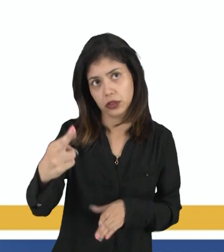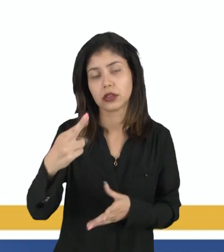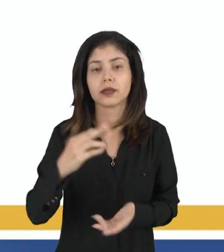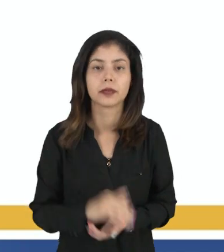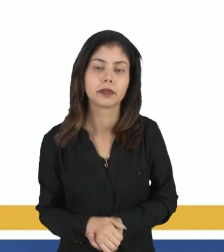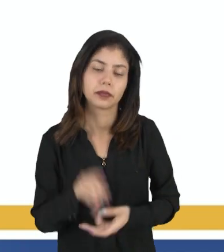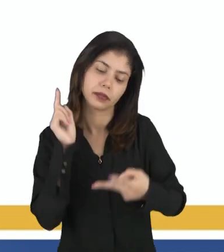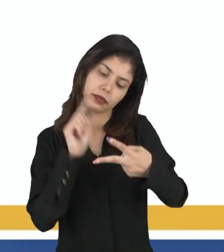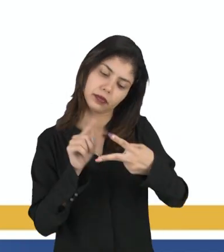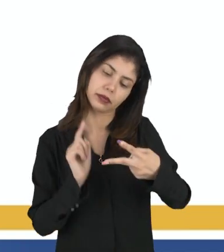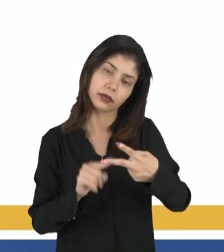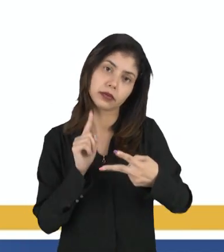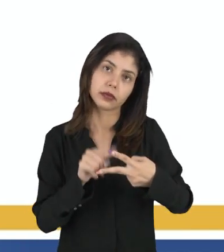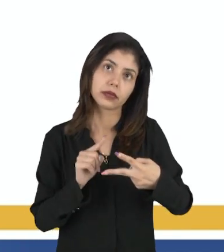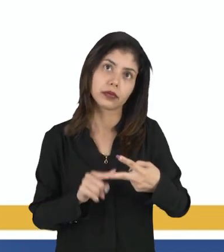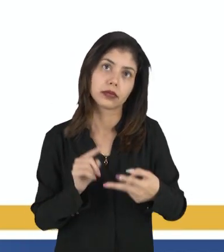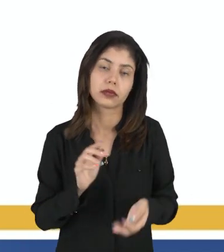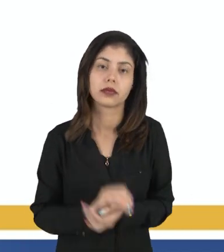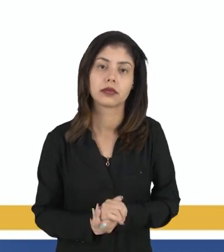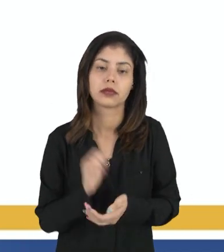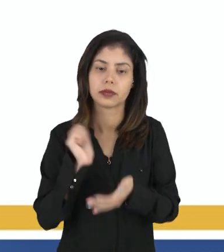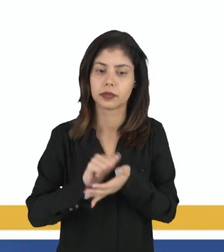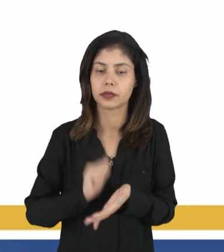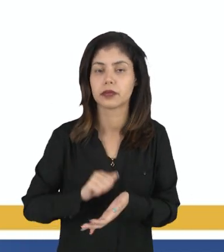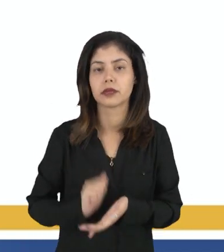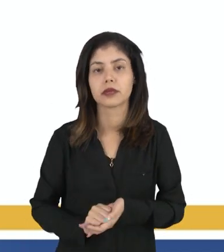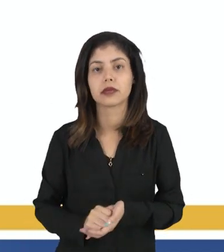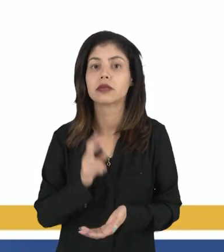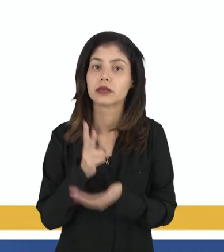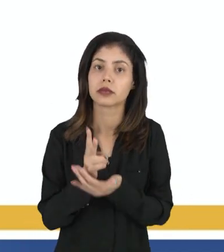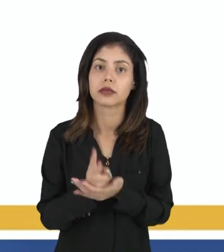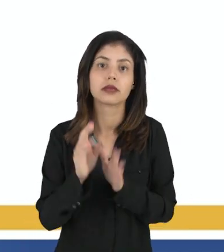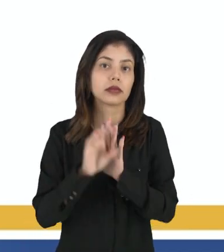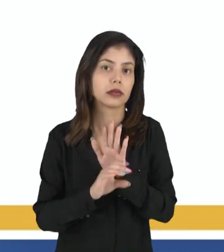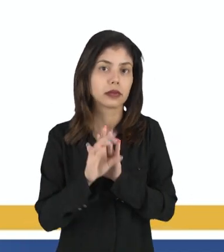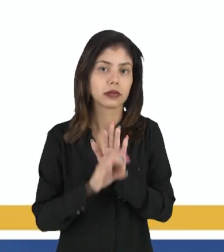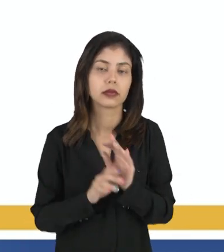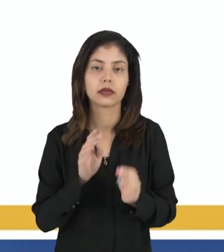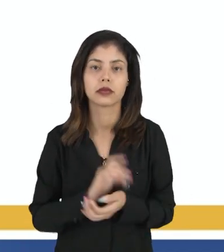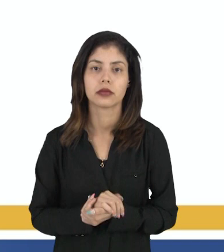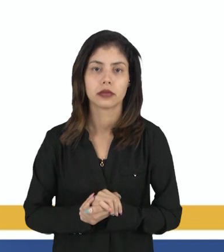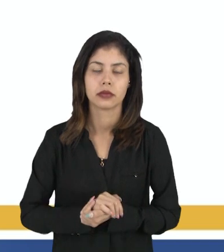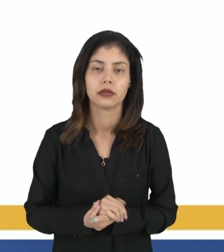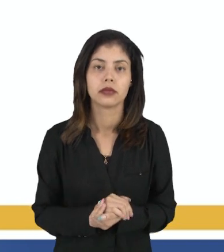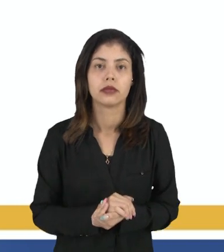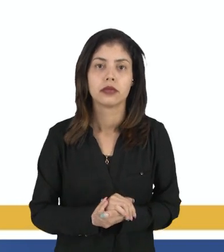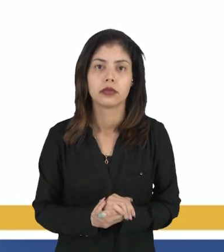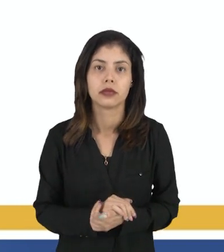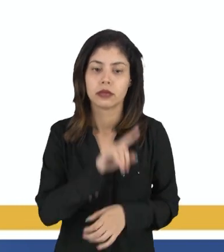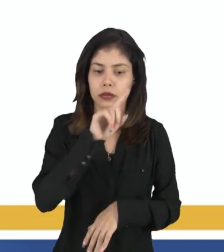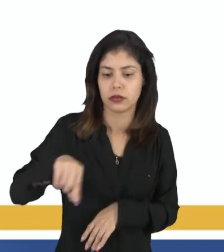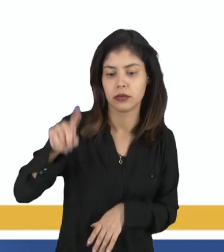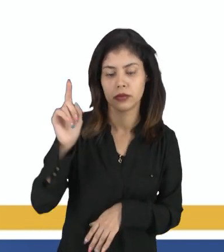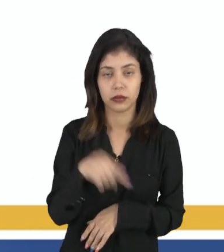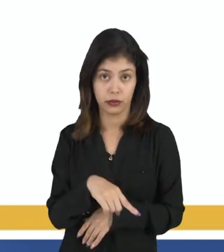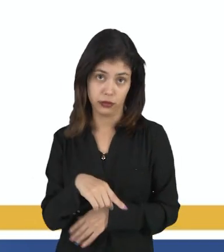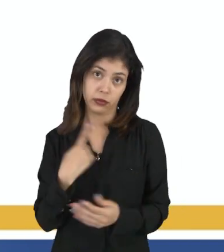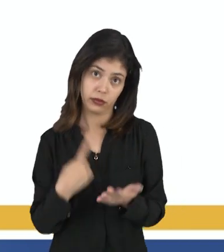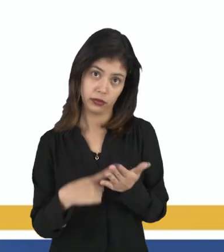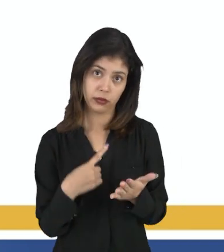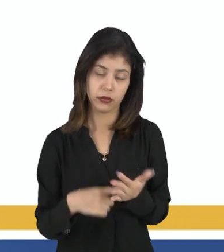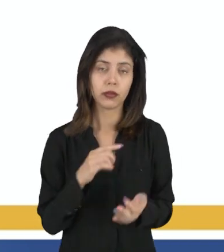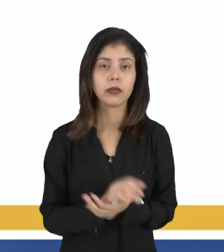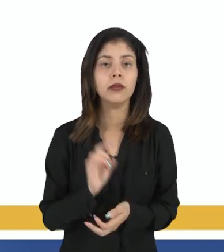está nos dois bilhetes, é o mesmo conteúdo. Ele está cancelando um